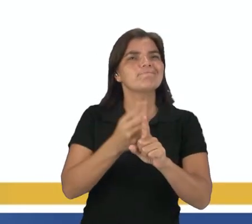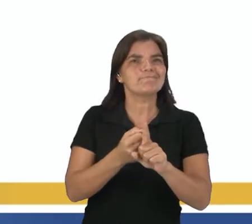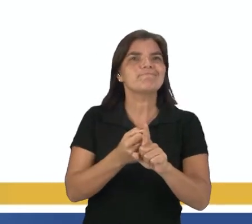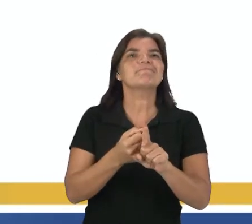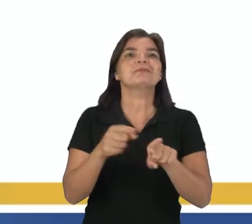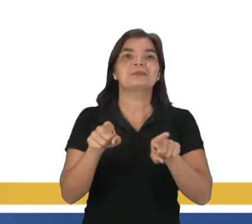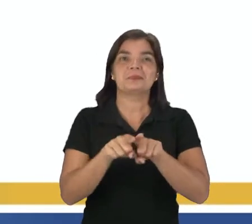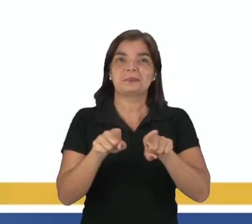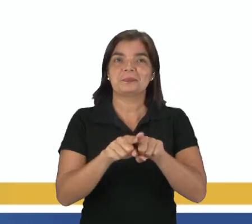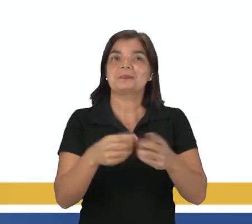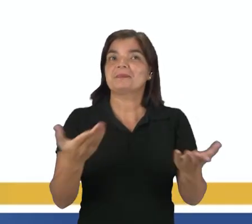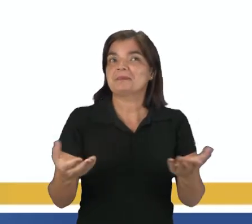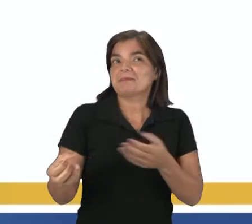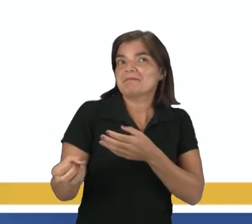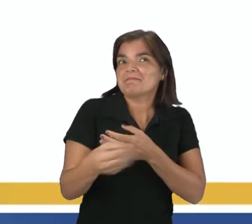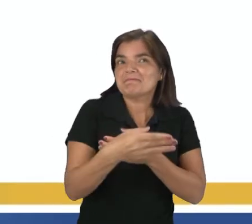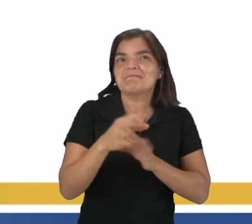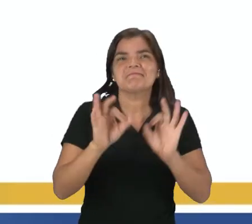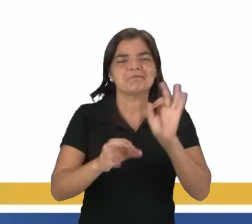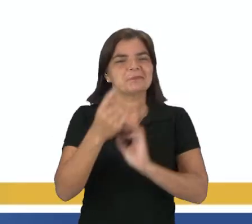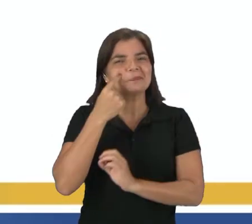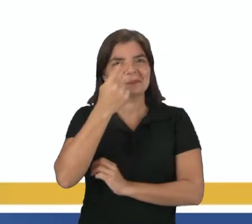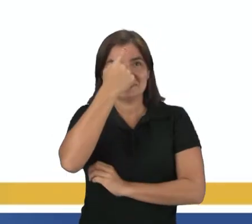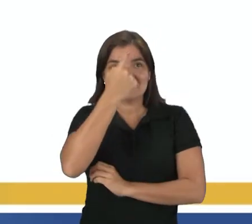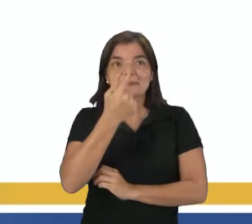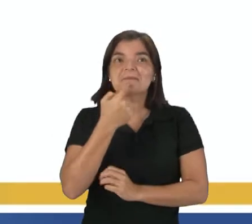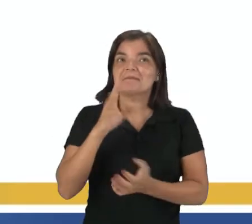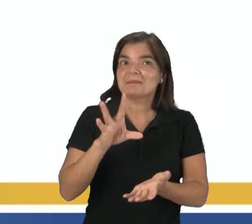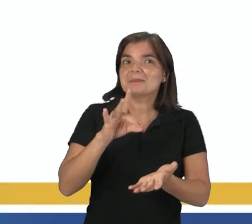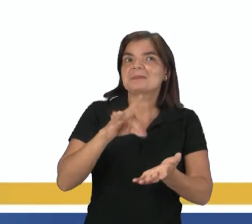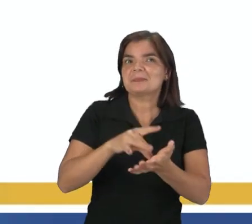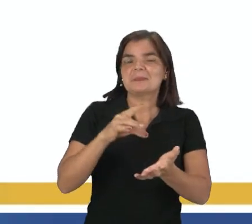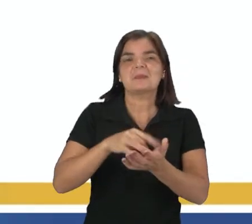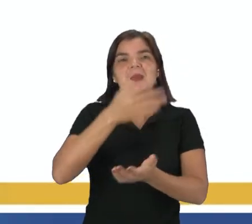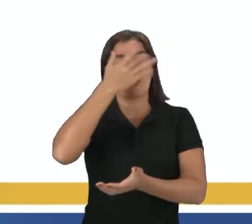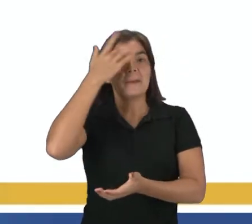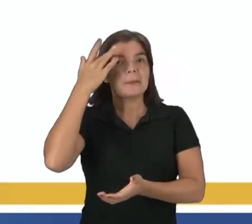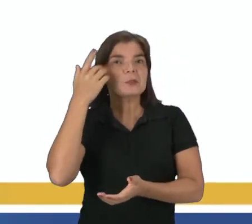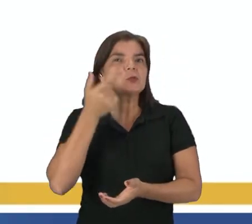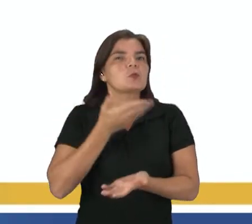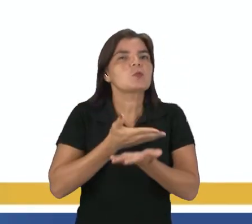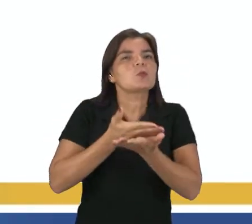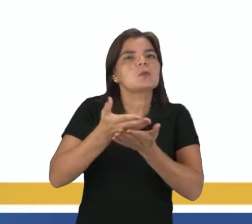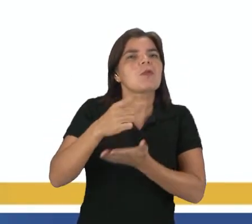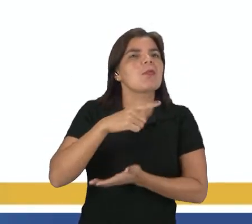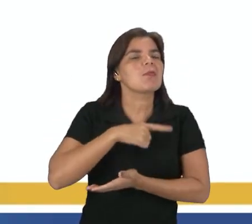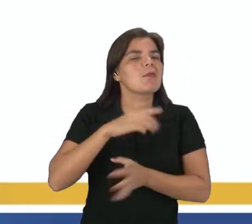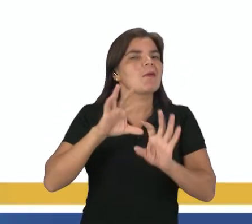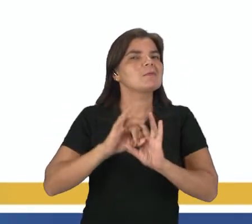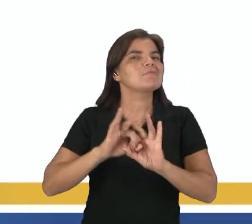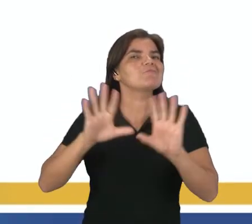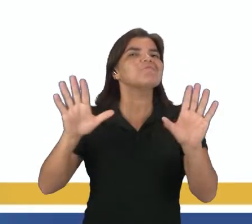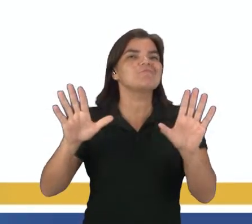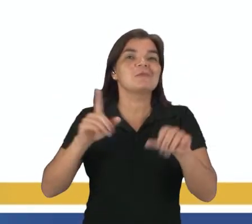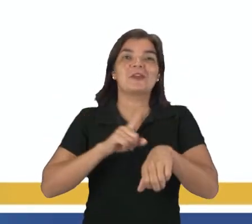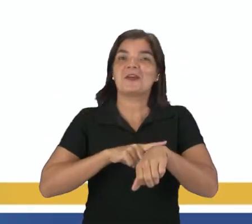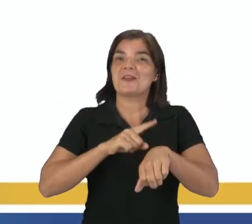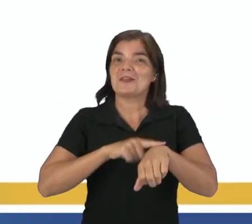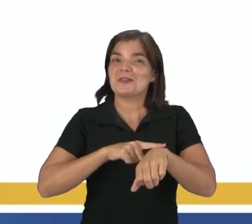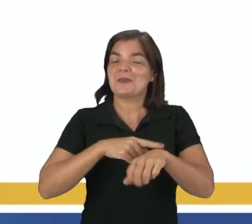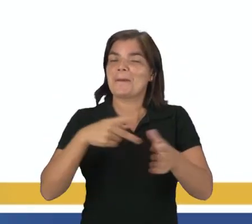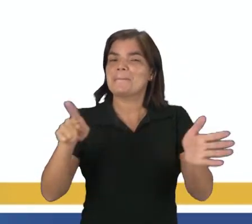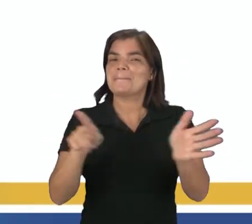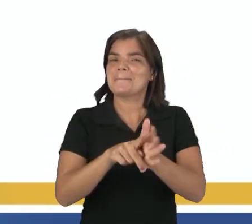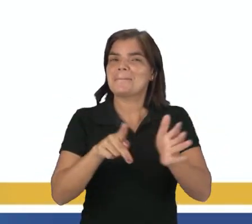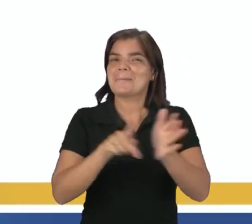plásticas. Como essa era uma nova maneira de capturar imagens reais, os artistas começaram a ter maior liberdade na hora de